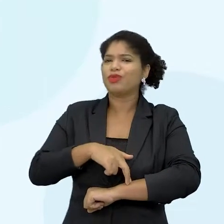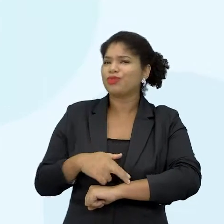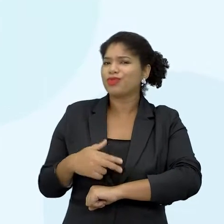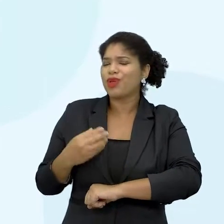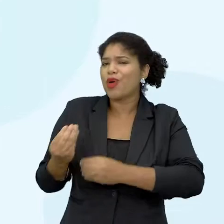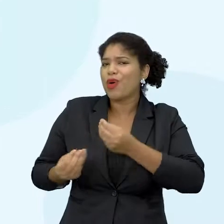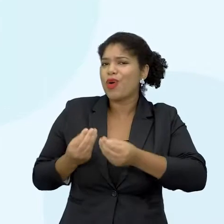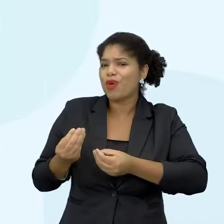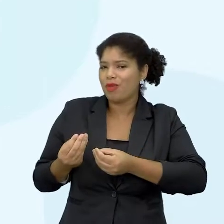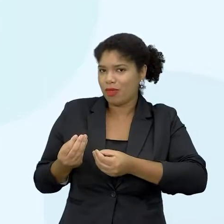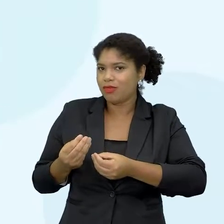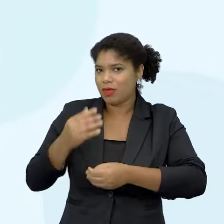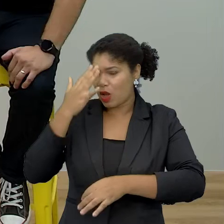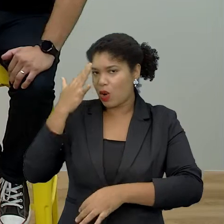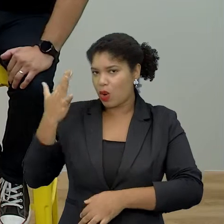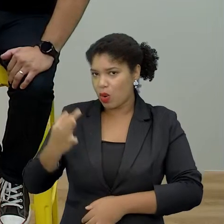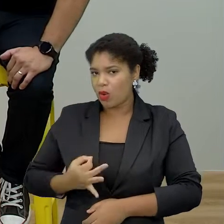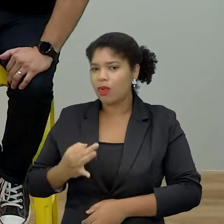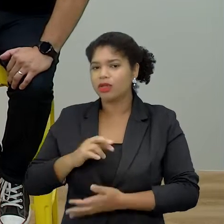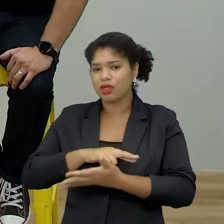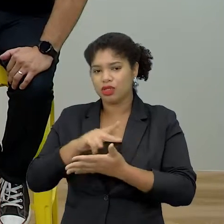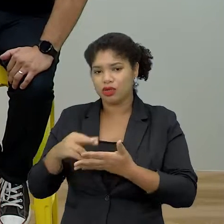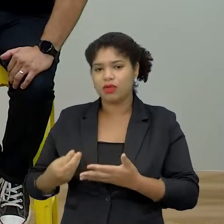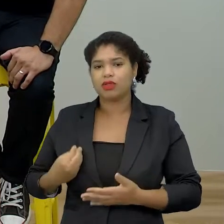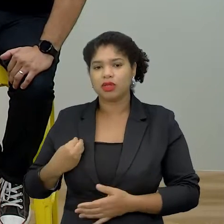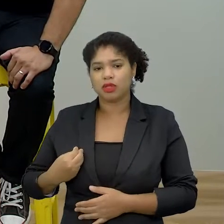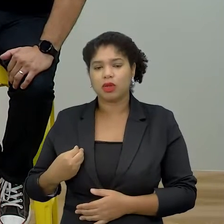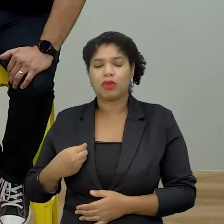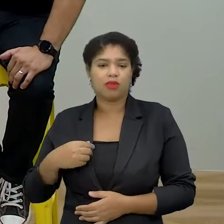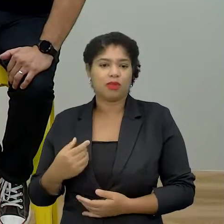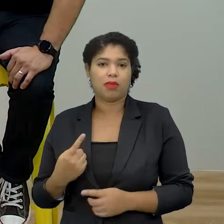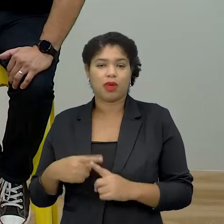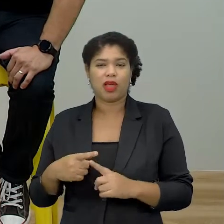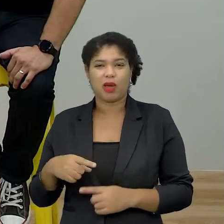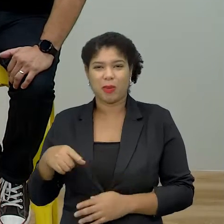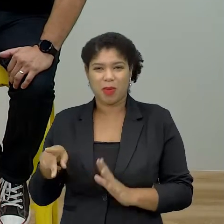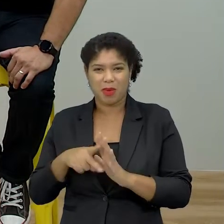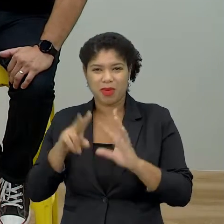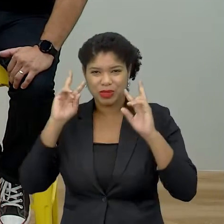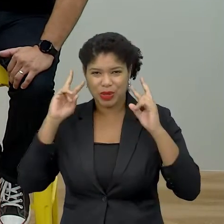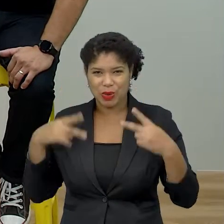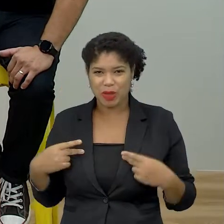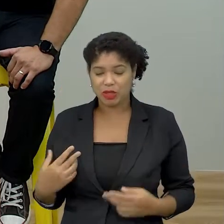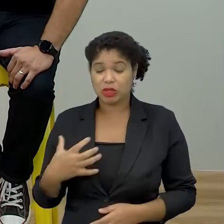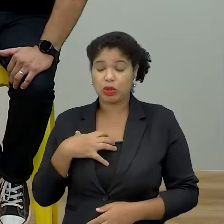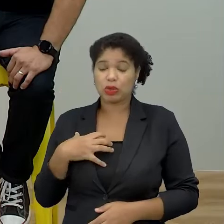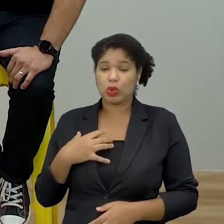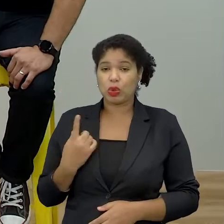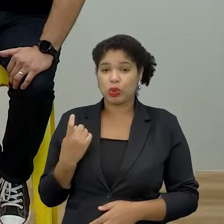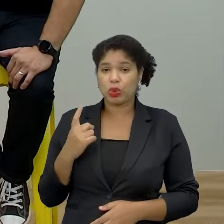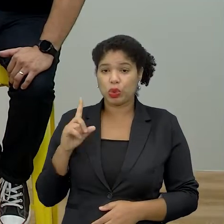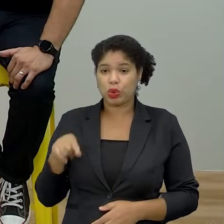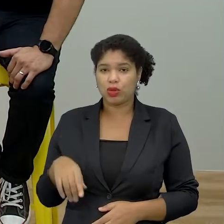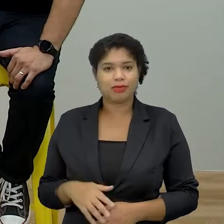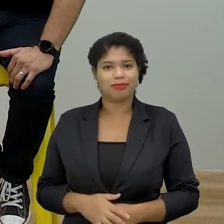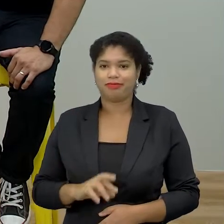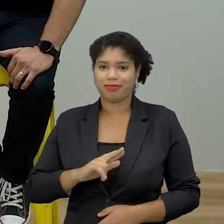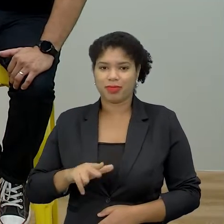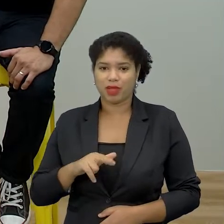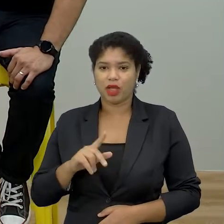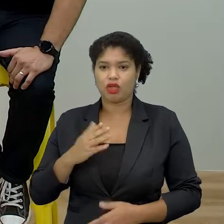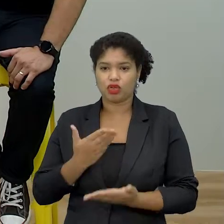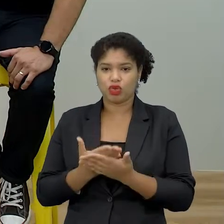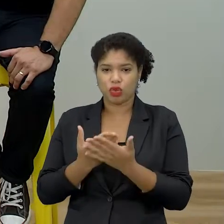suas concepções as mais diversas, né? Porque o ser humano não é único, né? E aí o antropólogo, ele estuda mais ou menos isso, estuda o